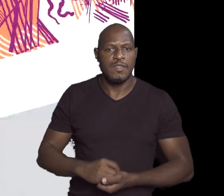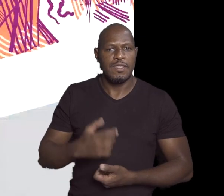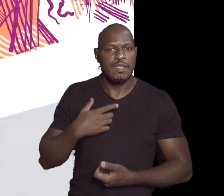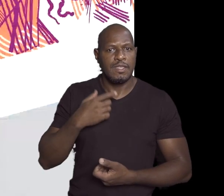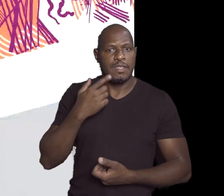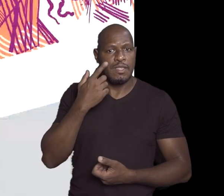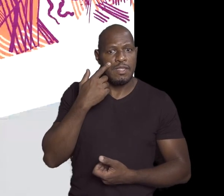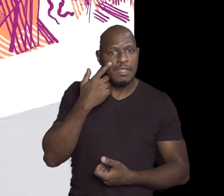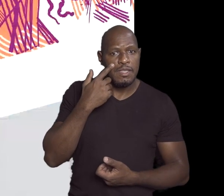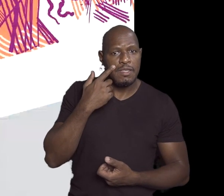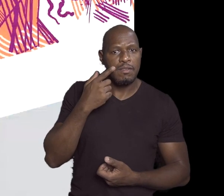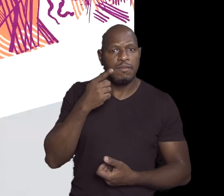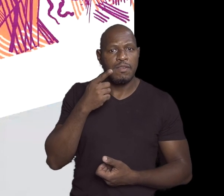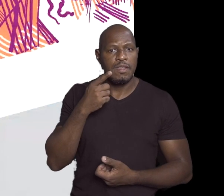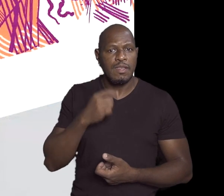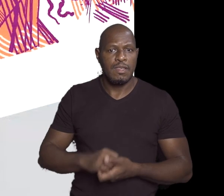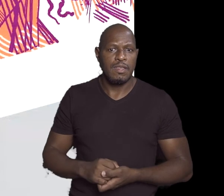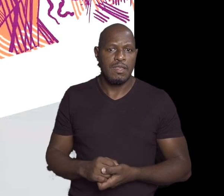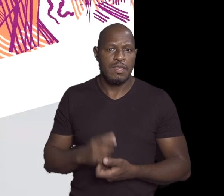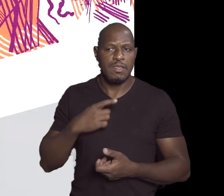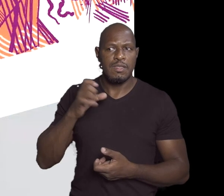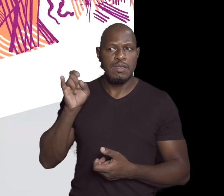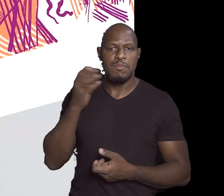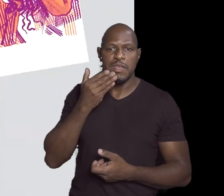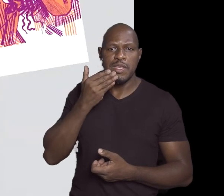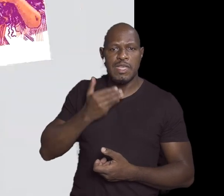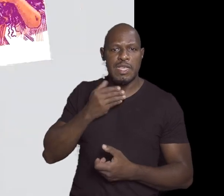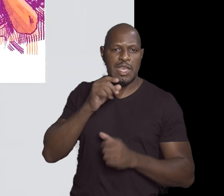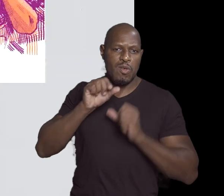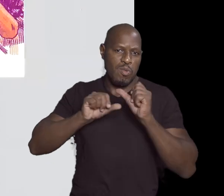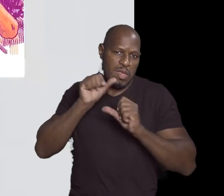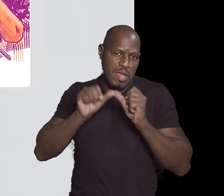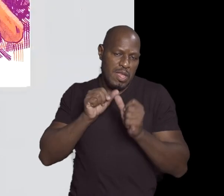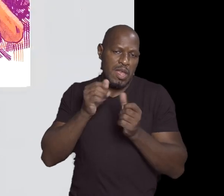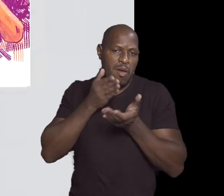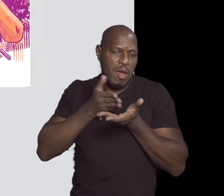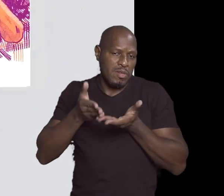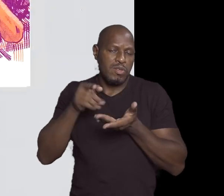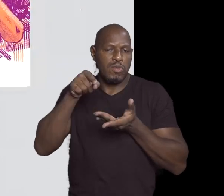Tipo, o que vai vir de alteração a partir disso.